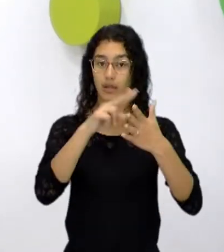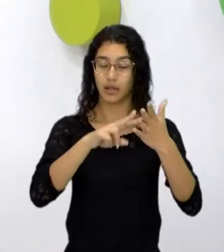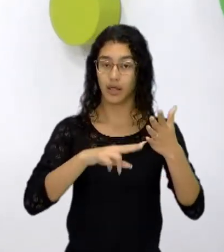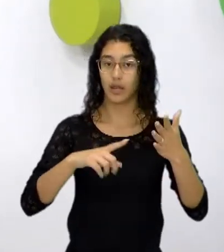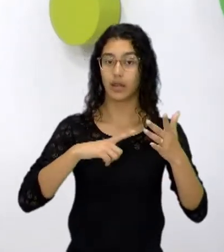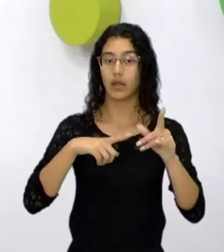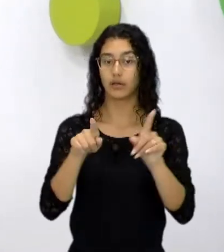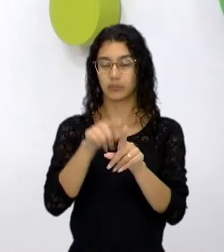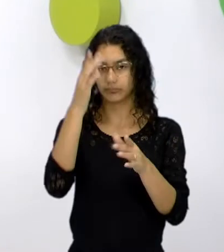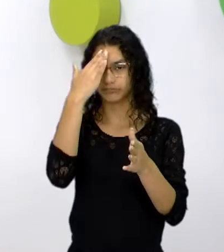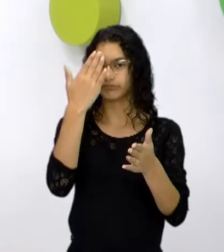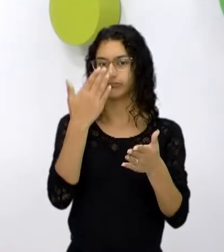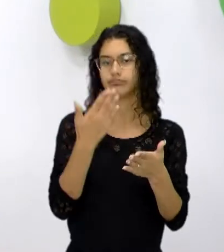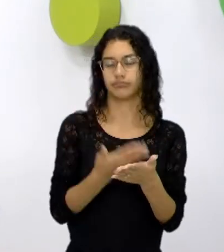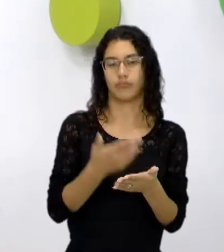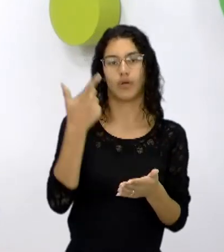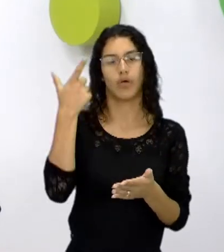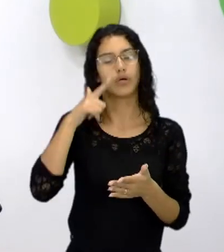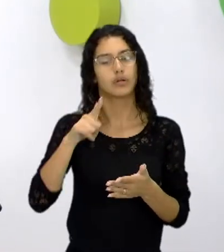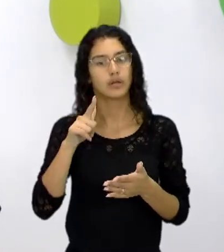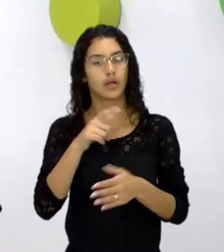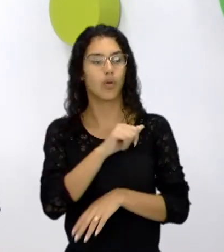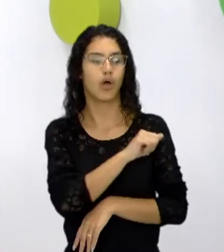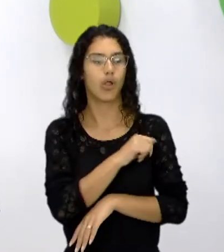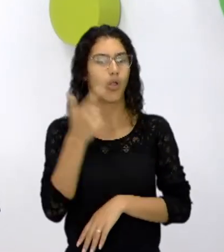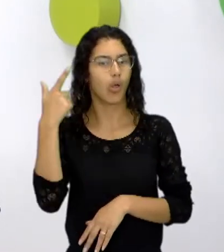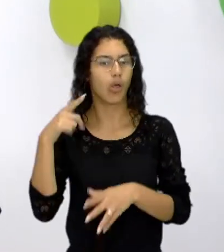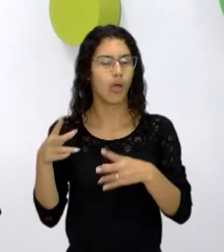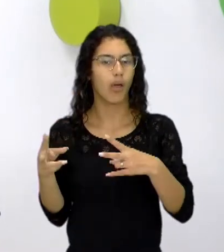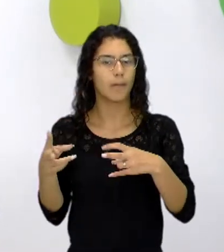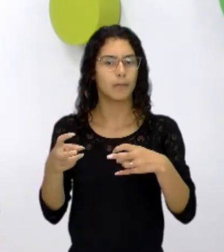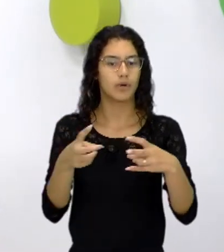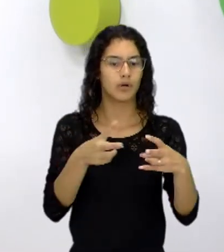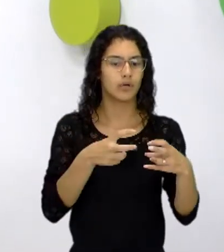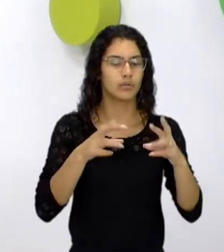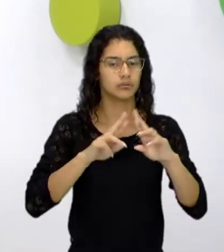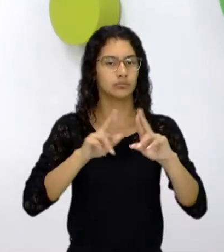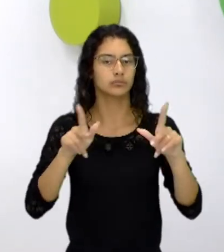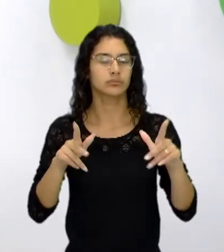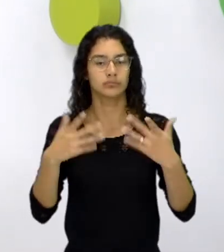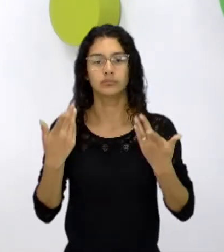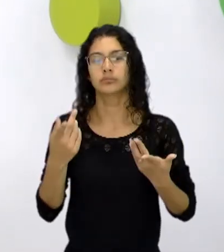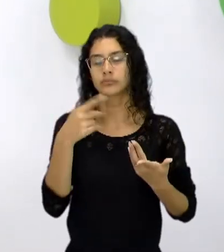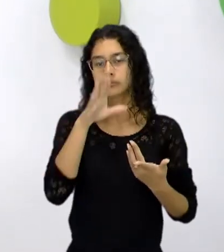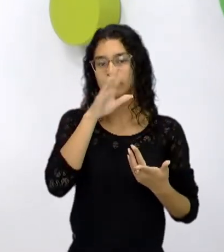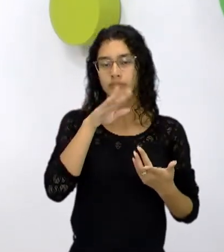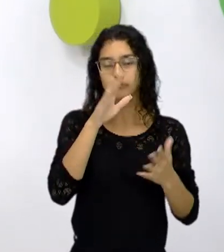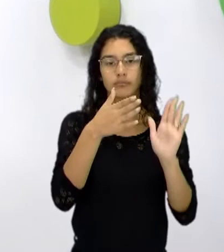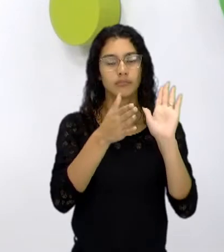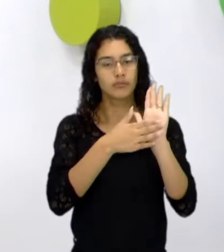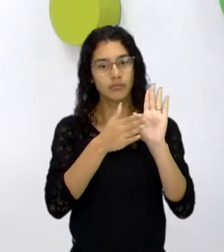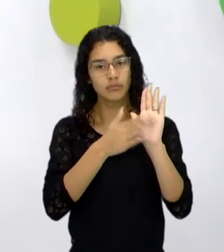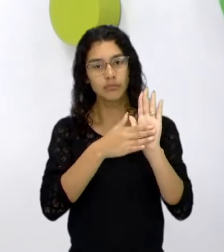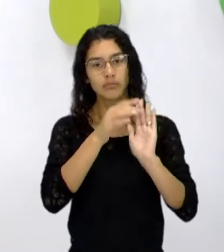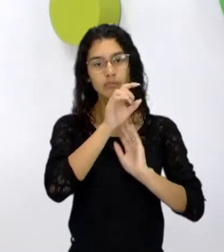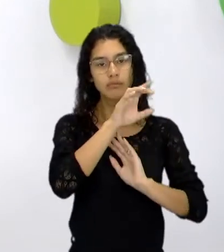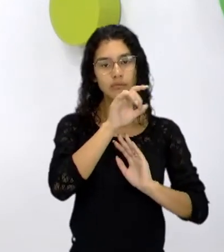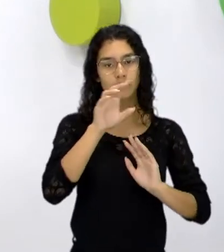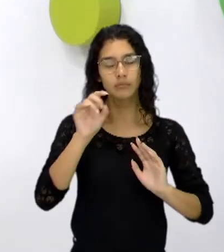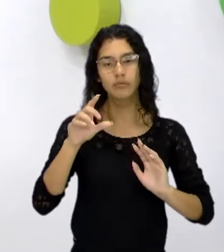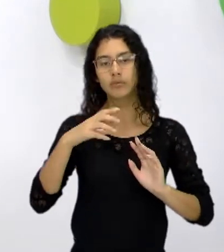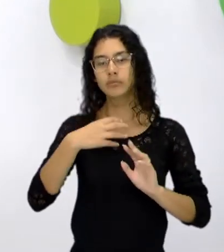tenha criticidade, o estudante consiga perceber as nuances, que é aquilo que a gente falou, o propósito de cada veículo